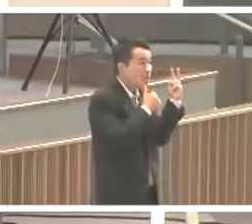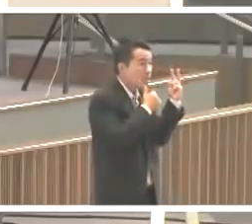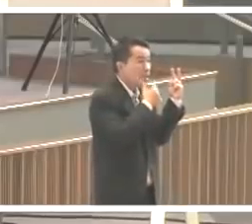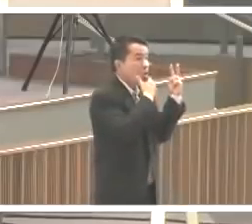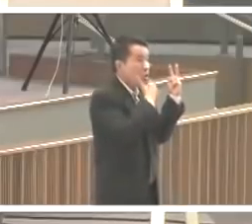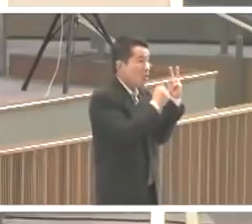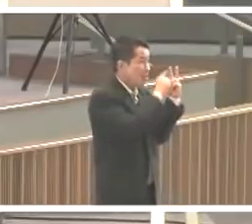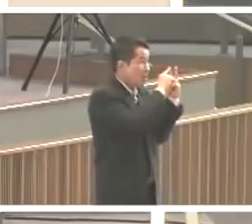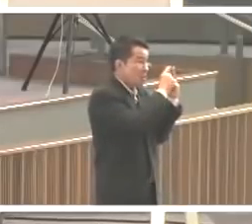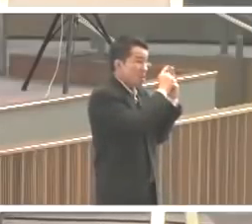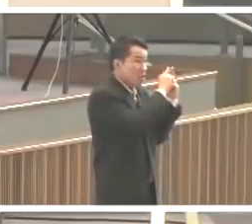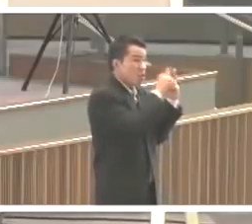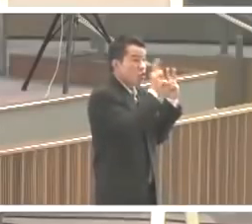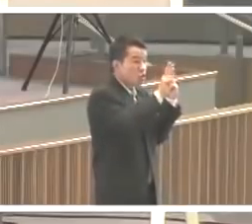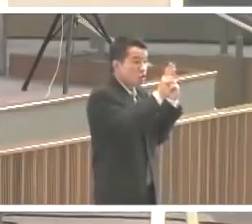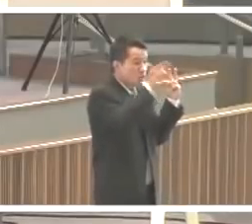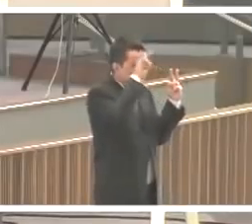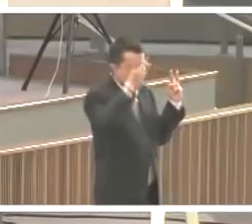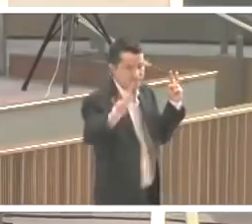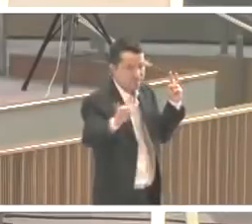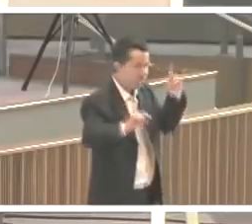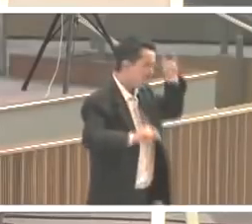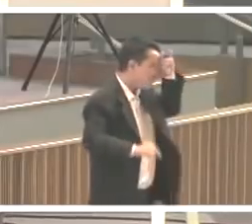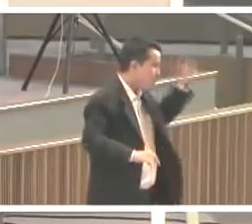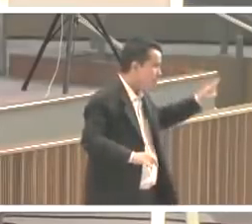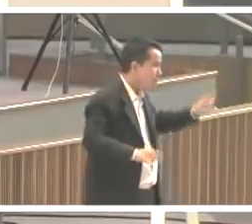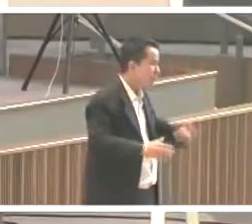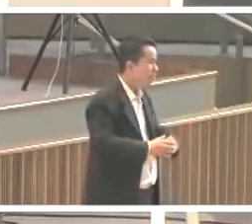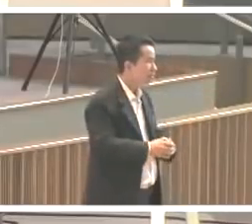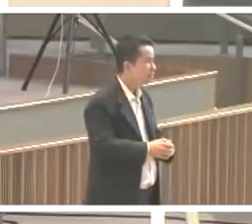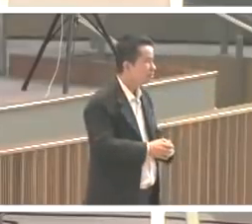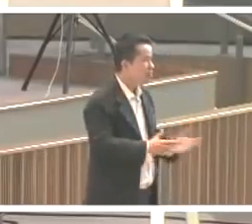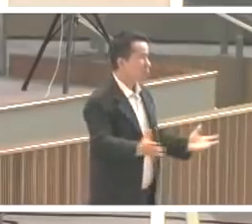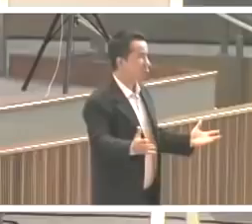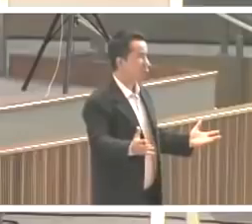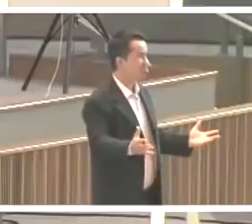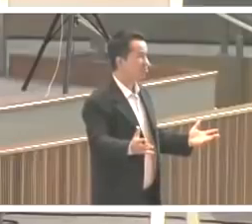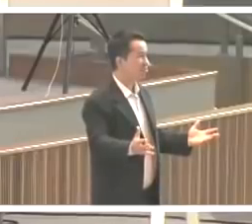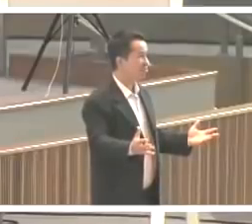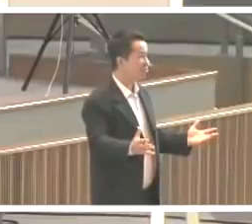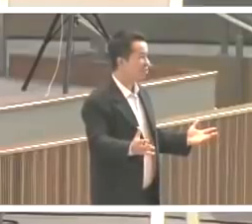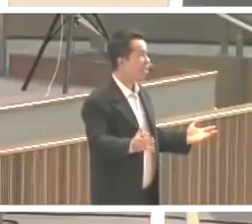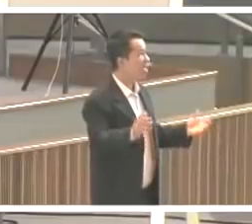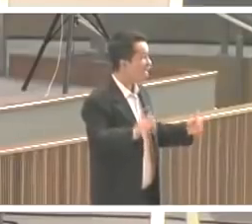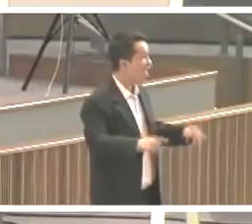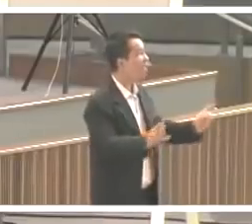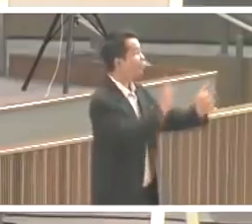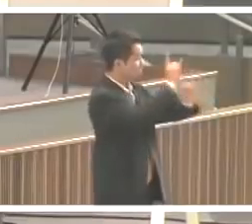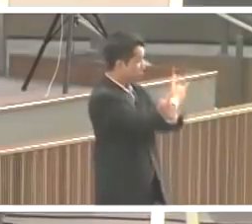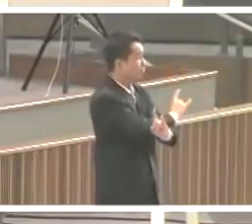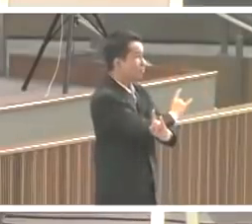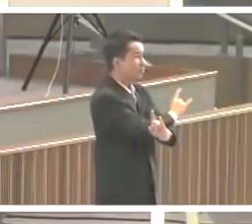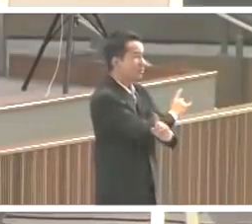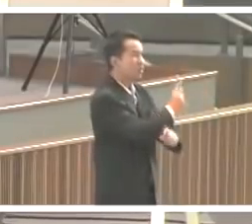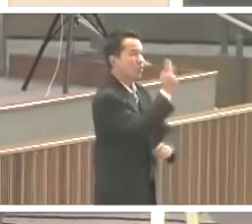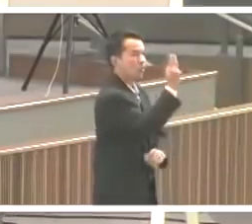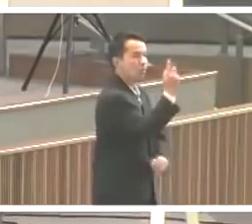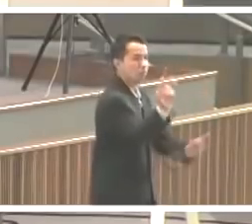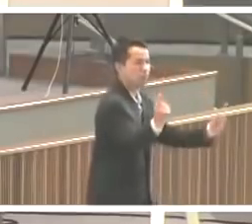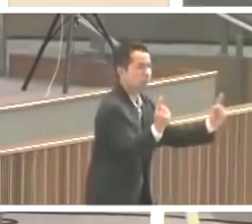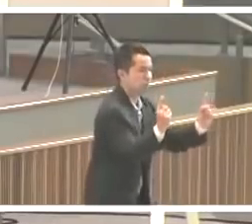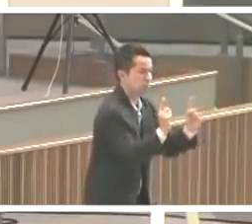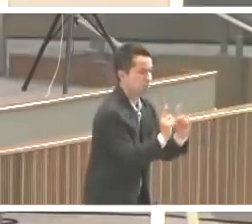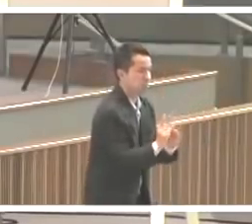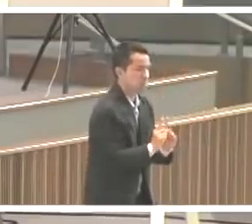procurar o pastor. Eu não sei o que eles estavam esperando ouvir, né? E aí a palavra foi: ó, está